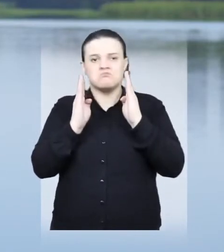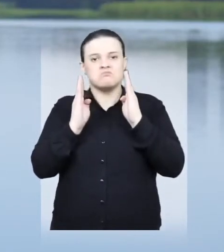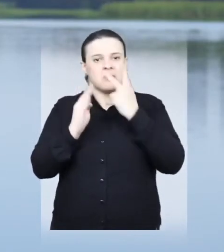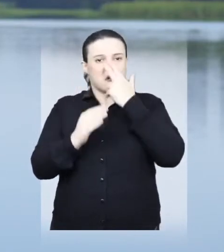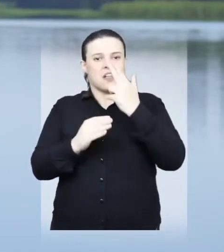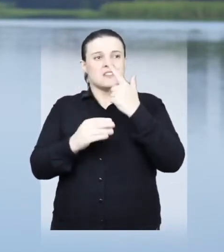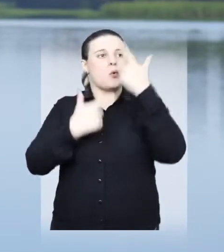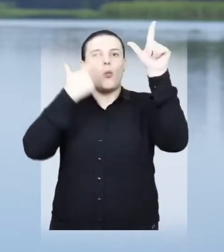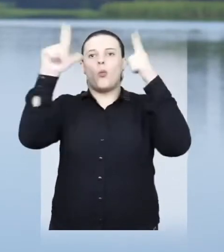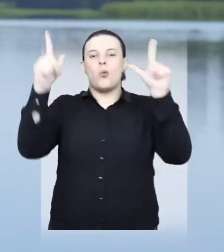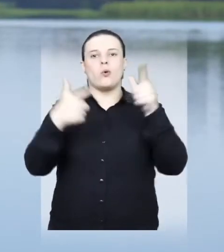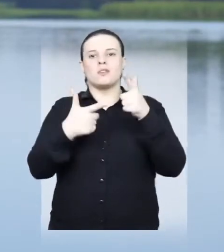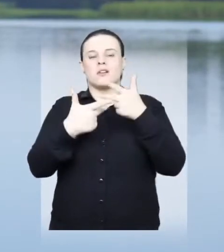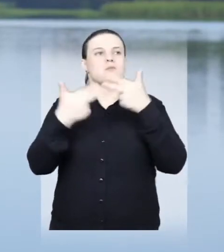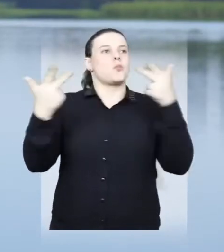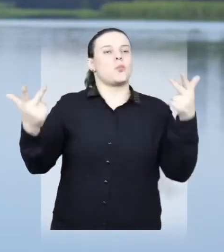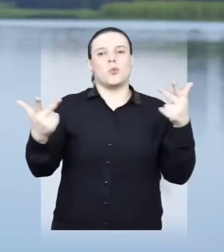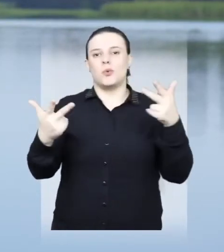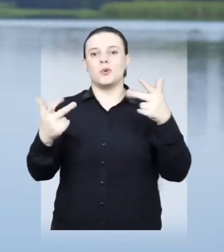houvesse outras